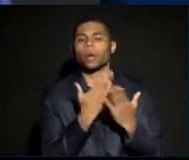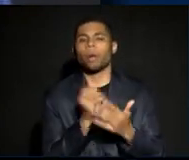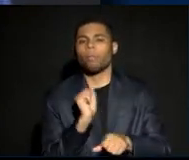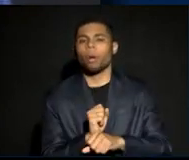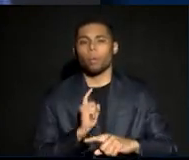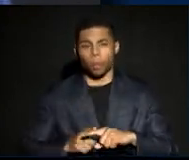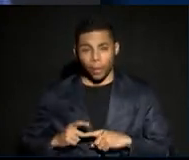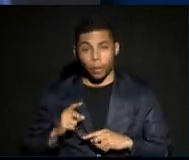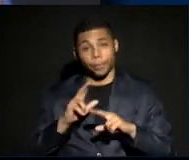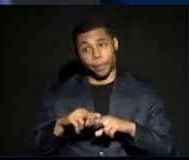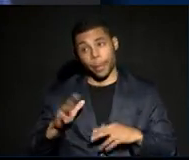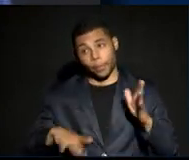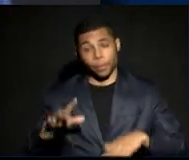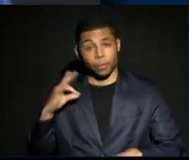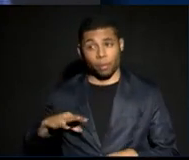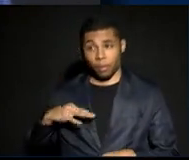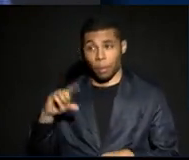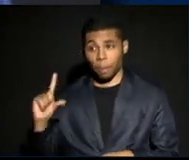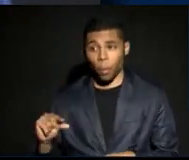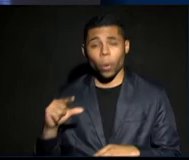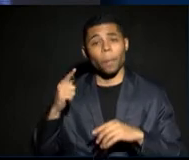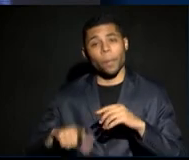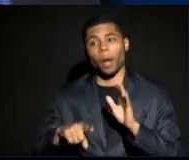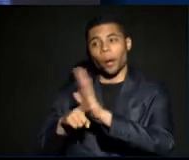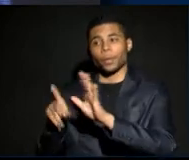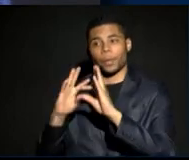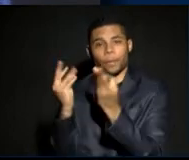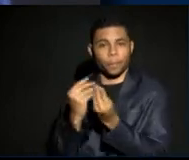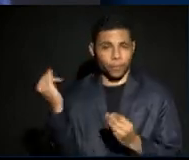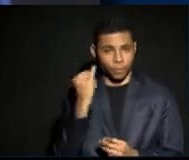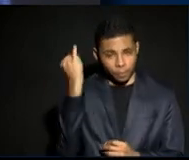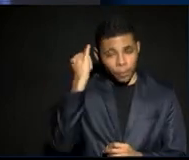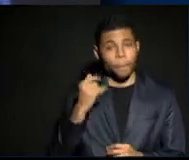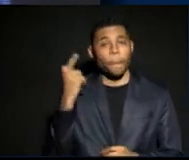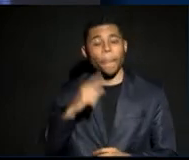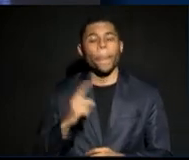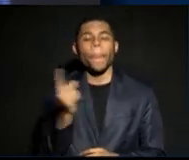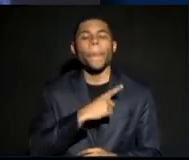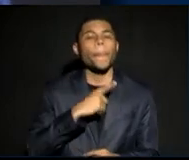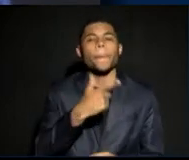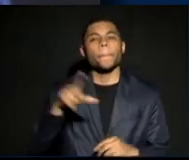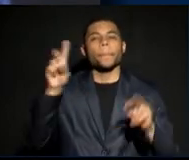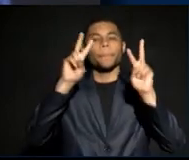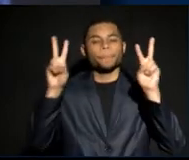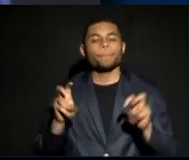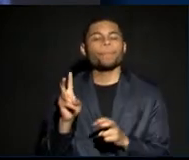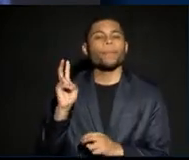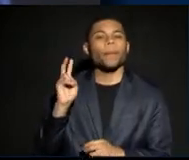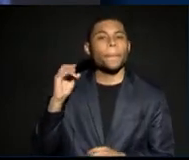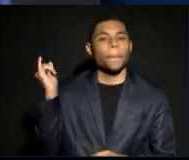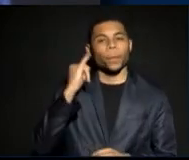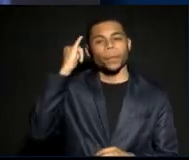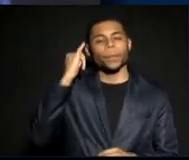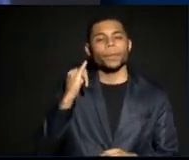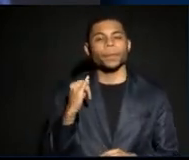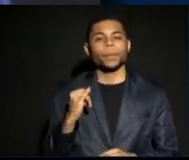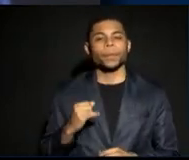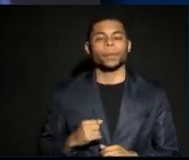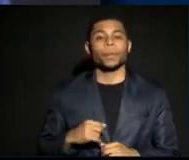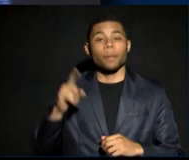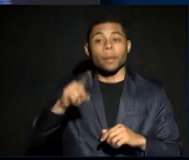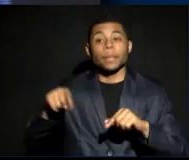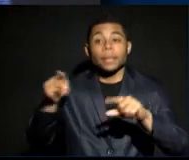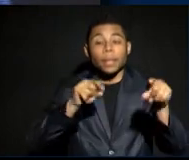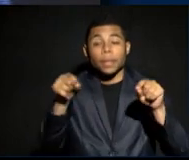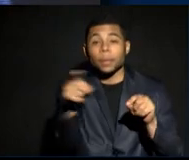a ver com política de transferência de renda da assistência às famílias é fundamental nós temos outra questão importante que é e a